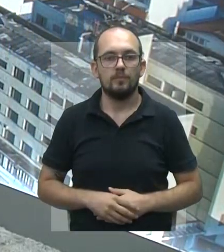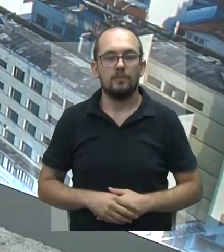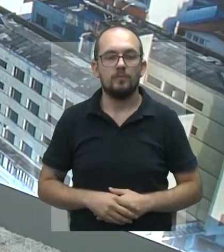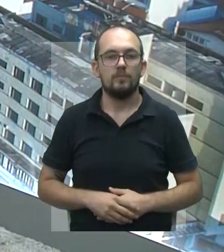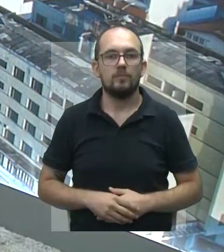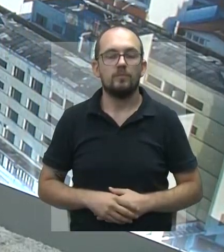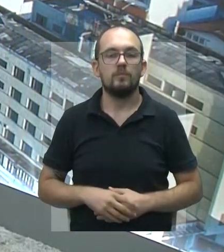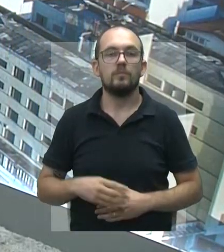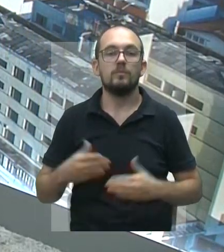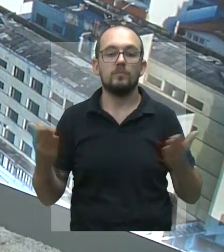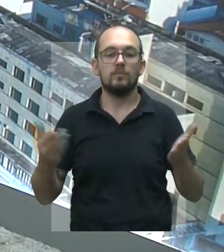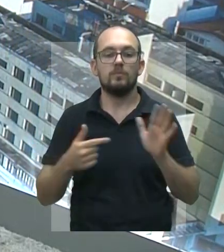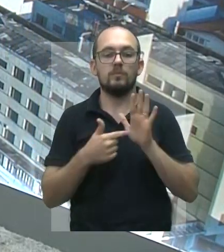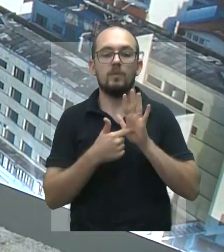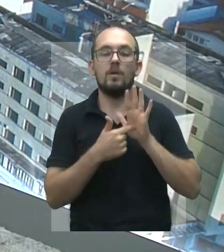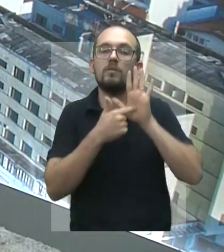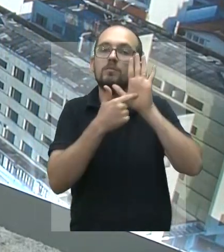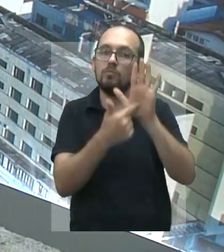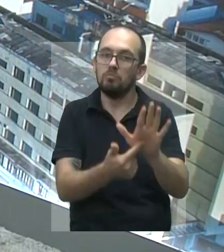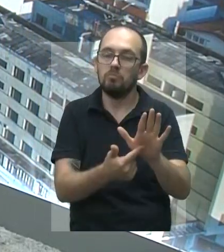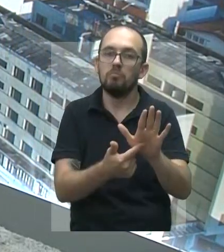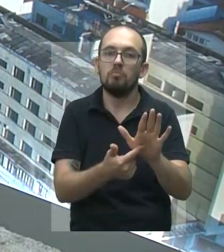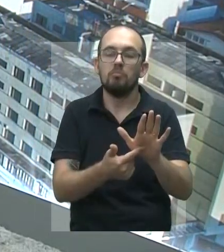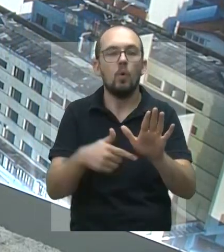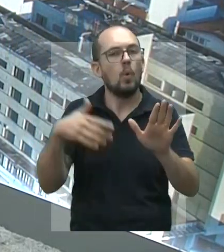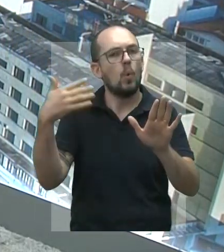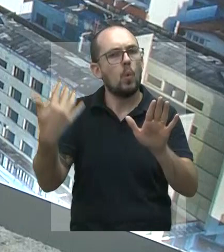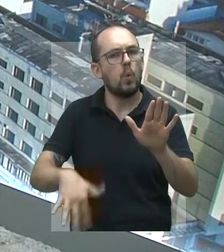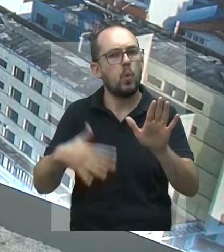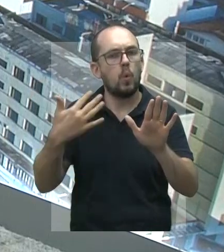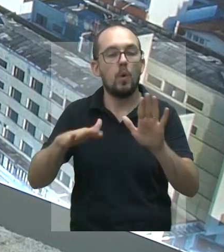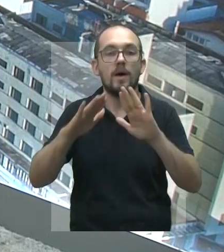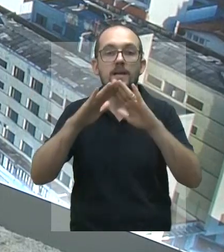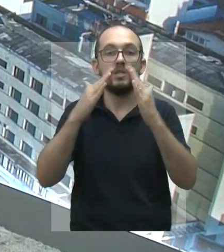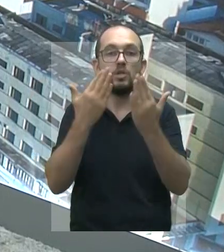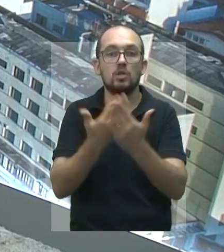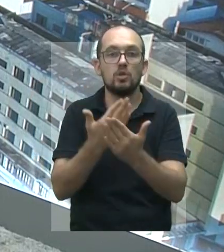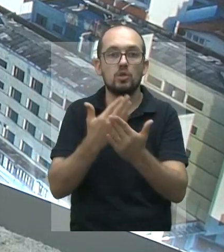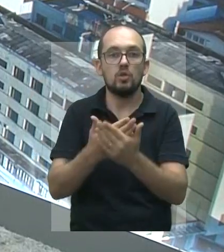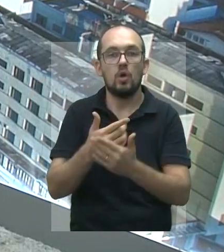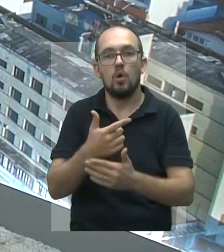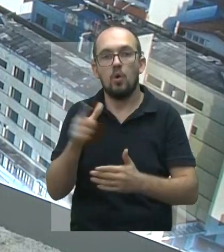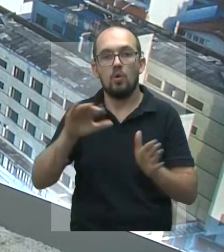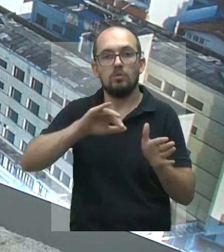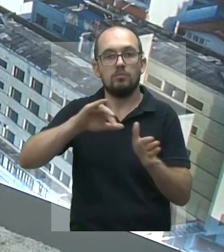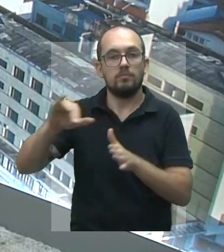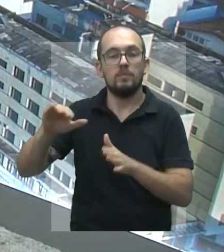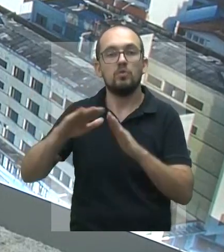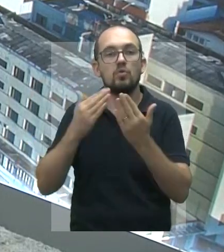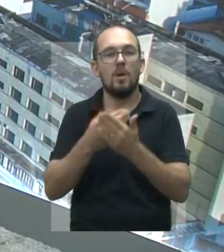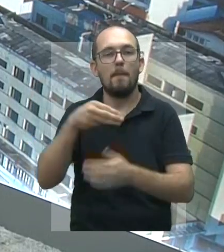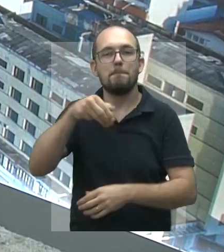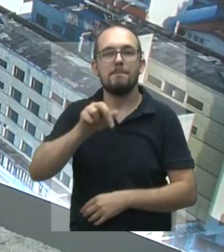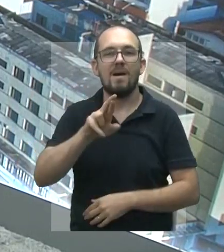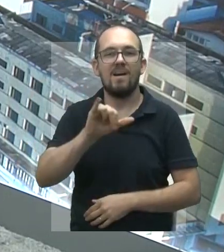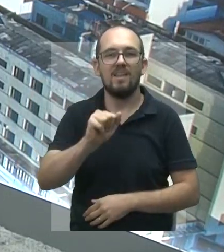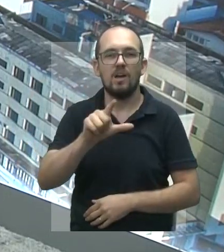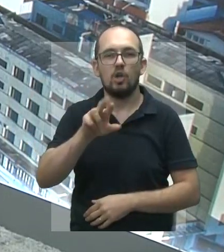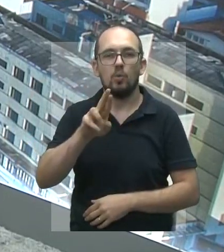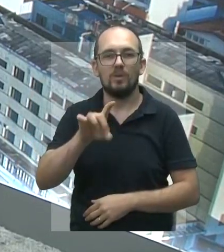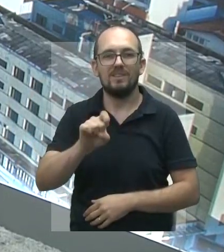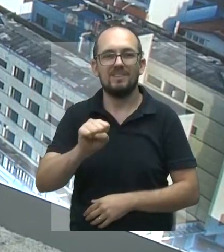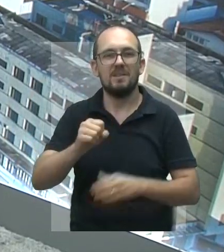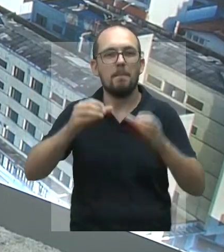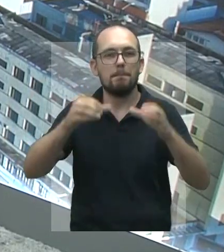A gente vai mostrar agora uma iniciativa fantástica da Escola Professora Maria de Lourdes, que fica ali na região do Jardim Jorge